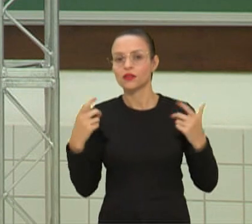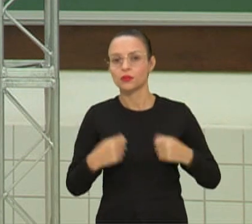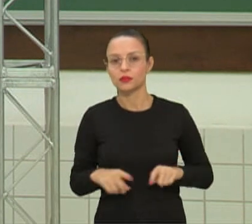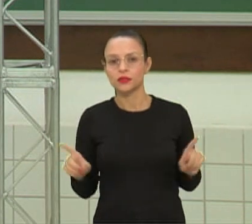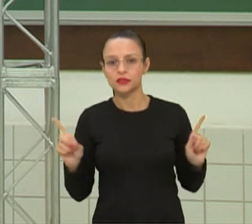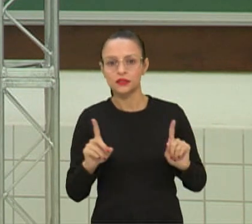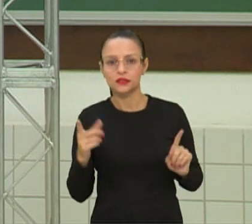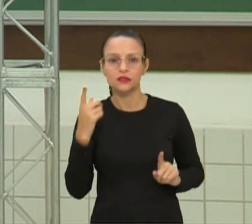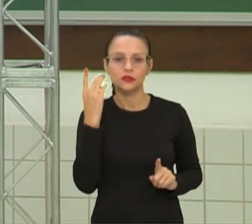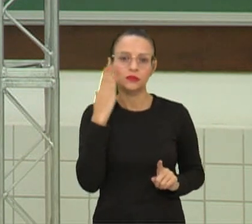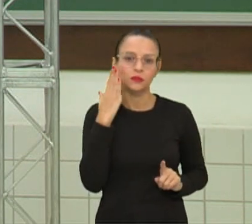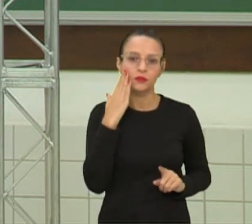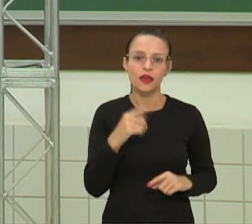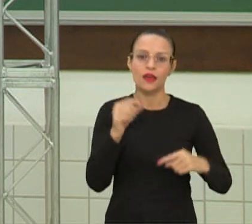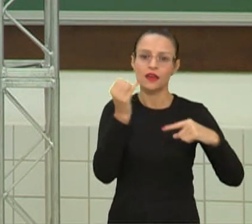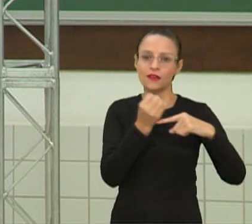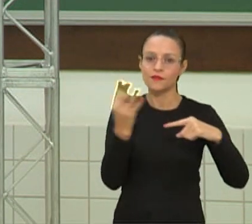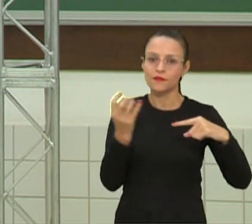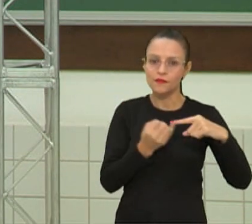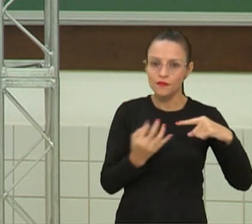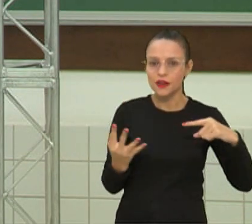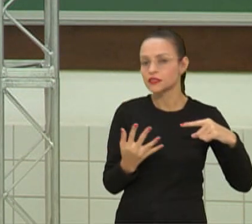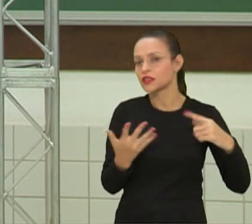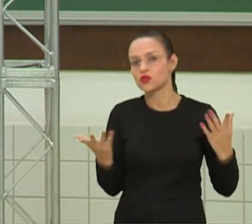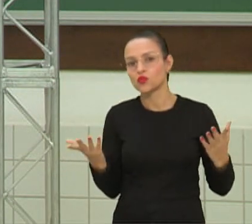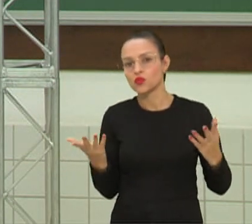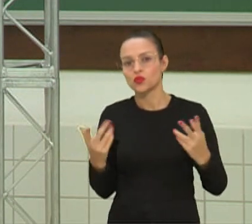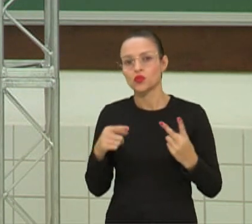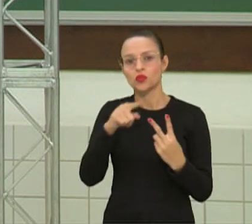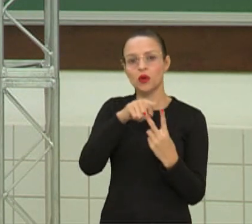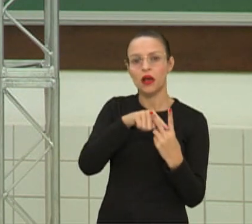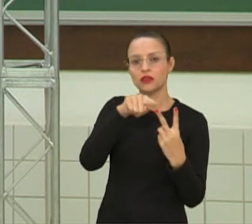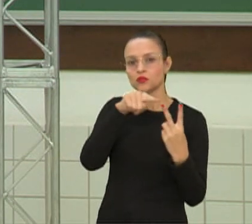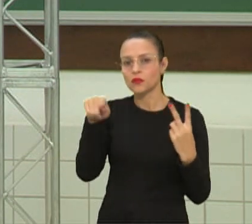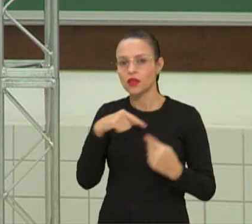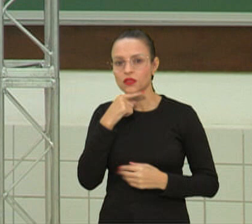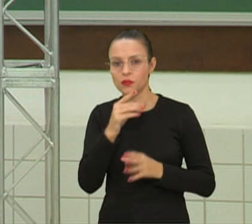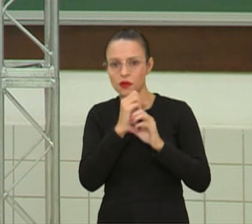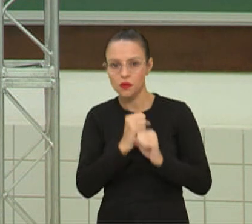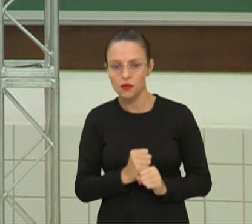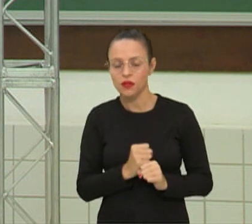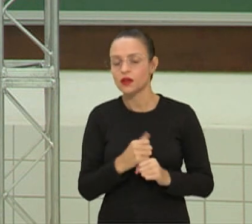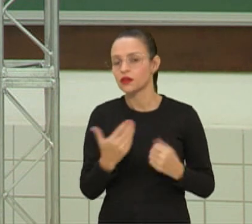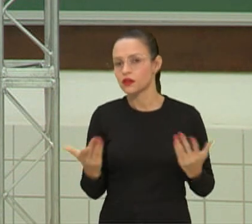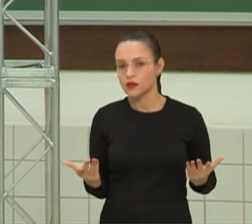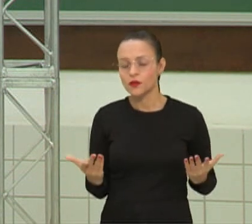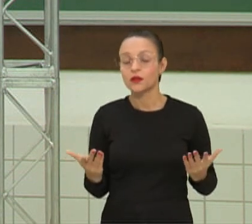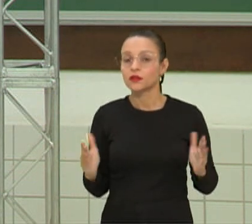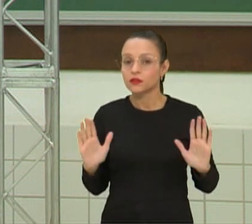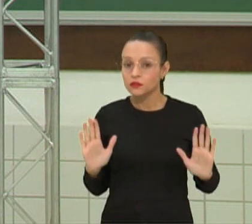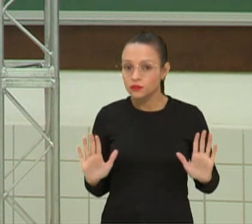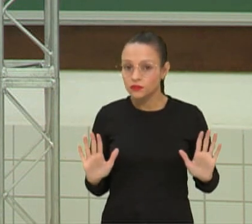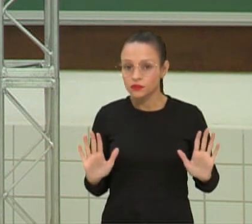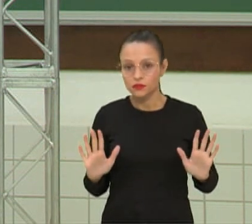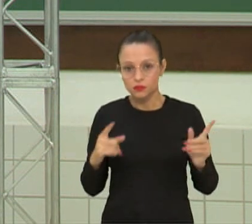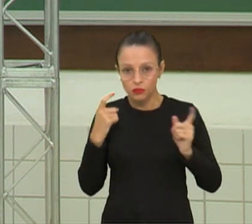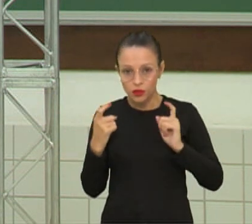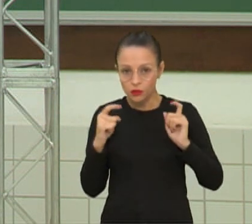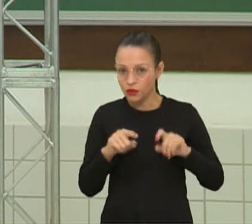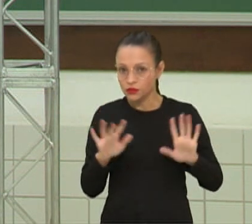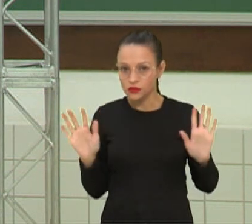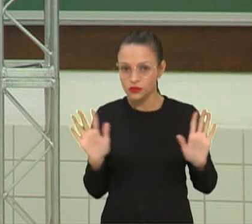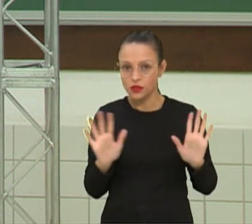é uma fração, se é uma raiz, sei lá, uma raiz quadrada que não dá para calcular, que não é racional, não vou me preocupar com isso.